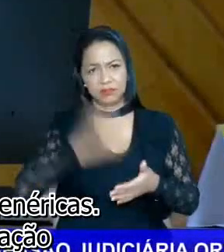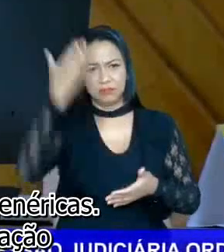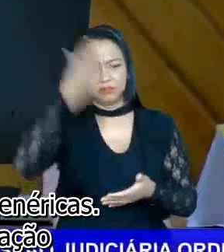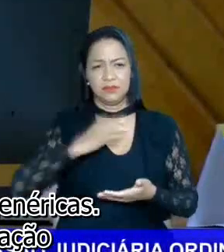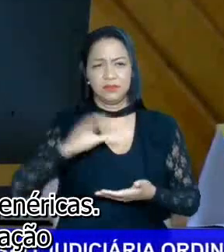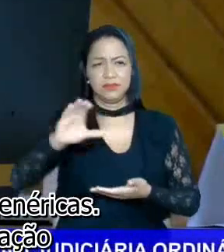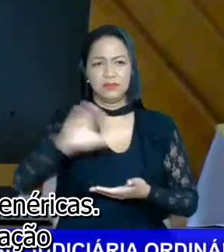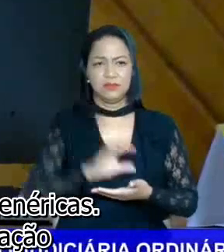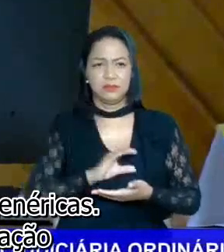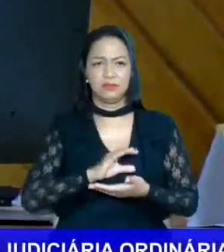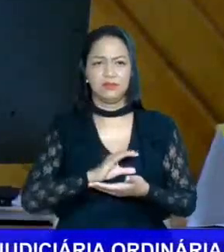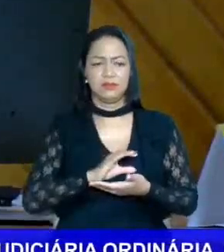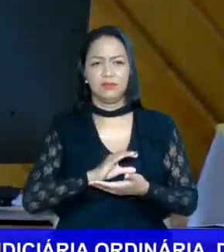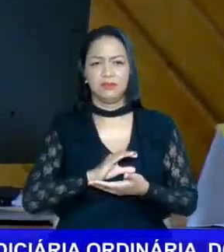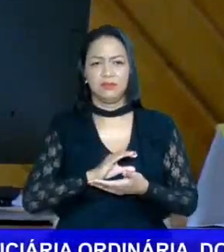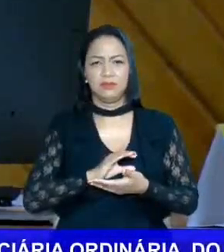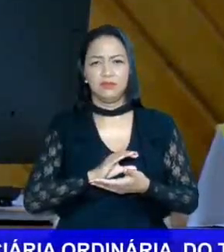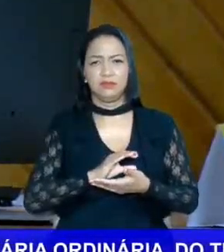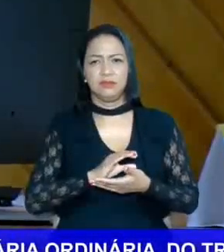prestação,